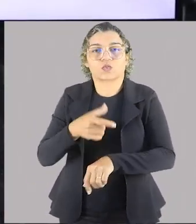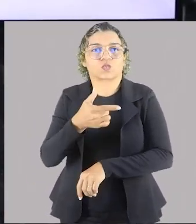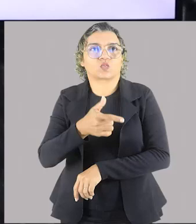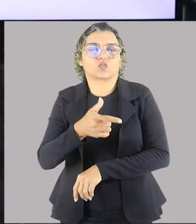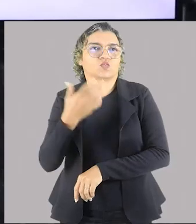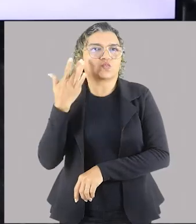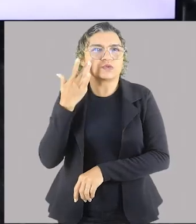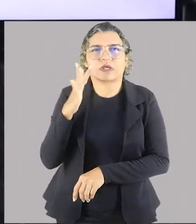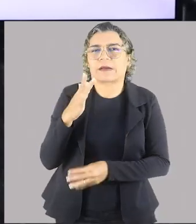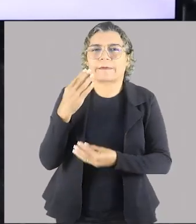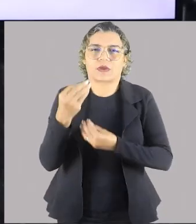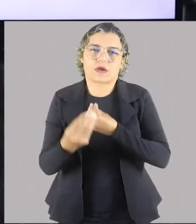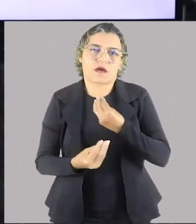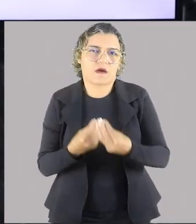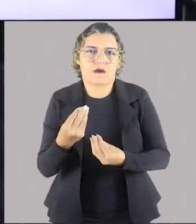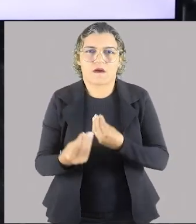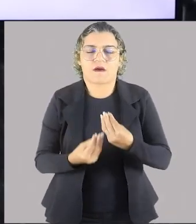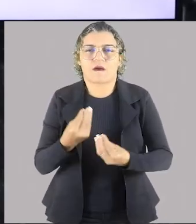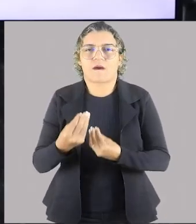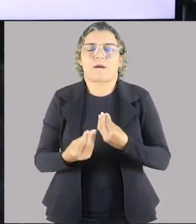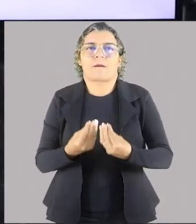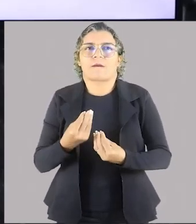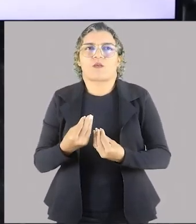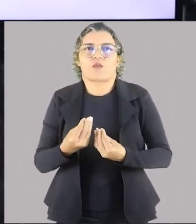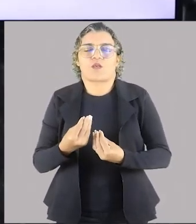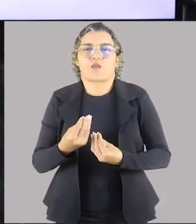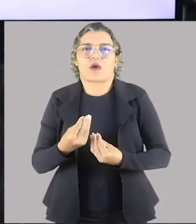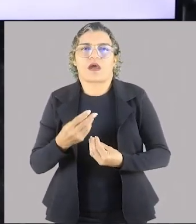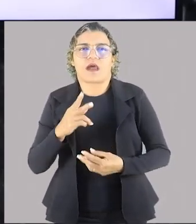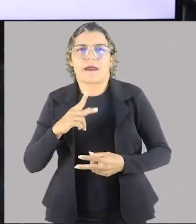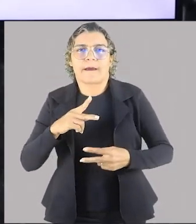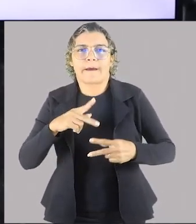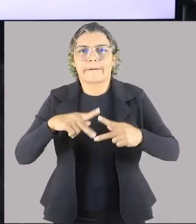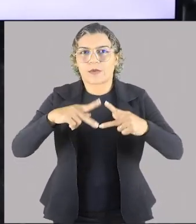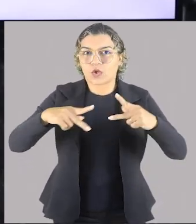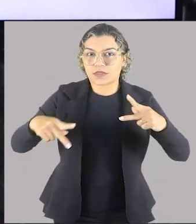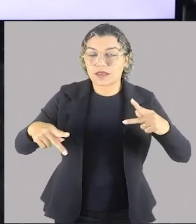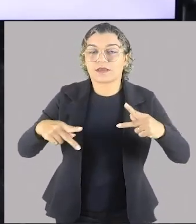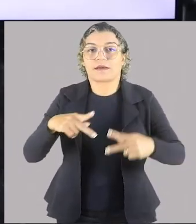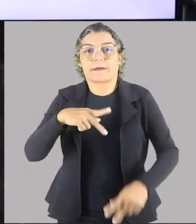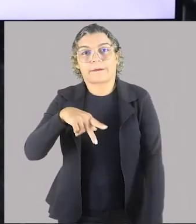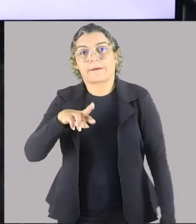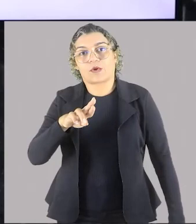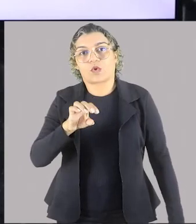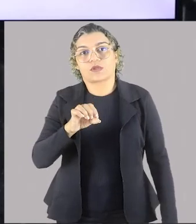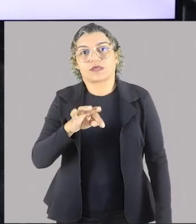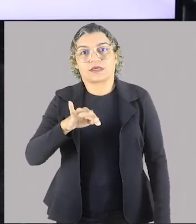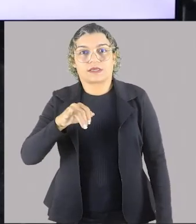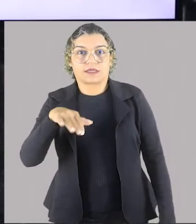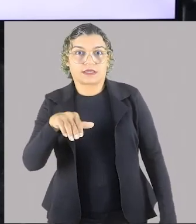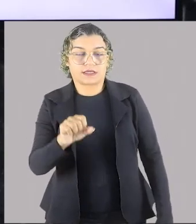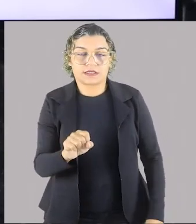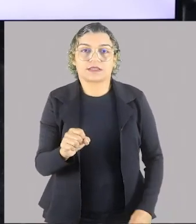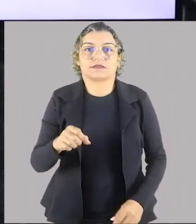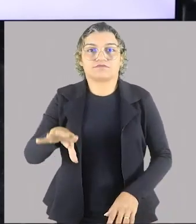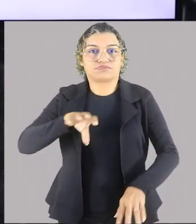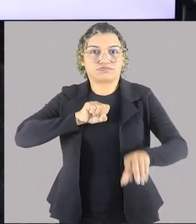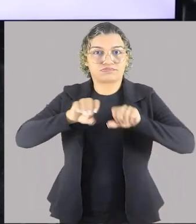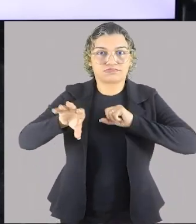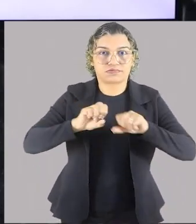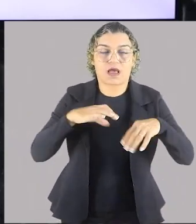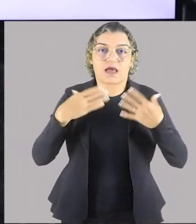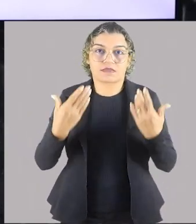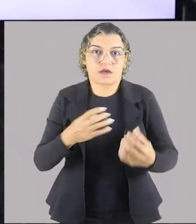balanço ideal da ingesta de proteína, esse músculo ele também vai ser utilizado como fonte de energia. Então a musculatura ela vai